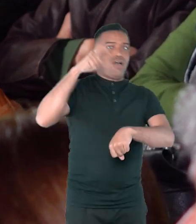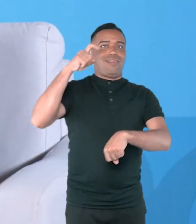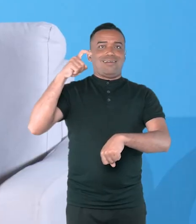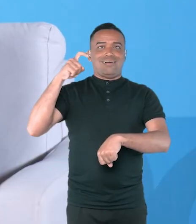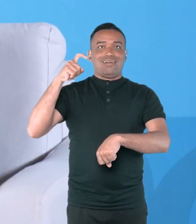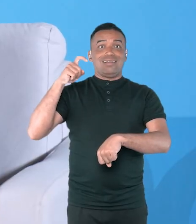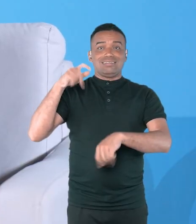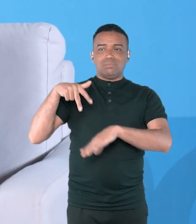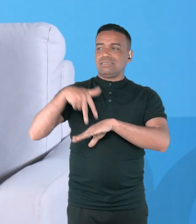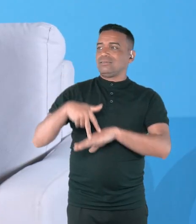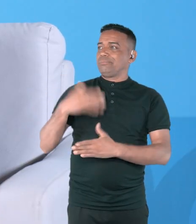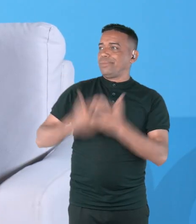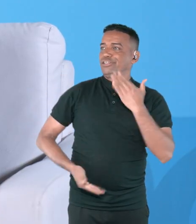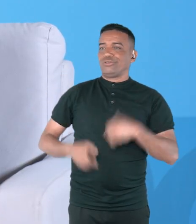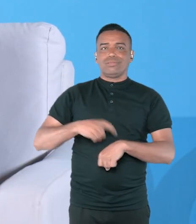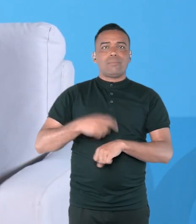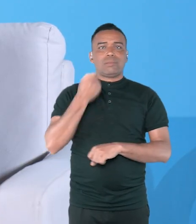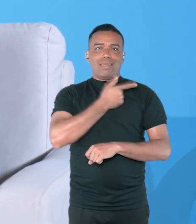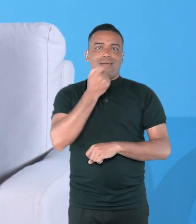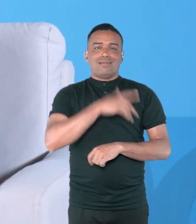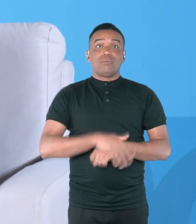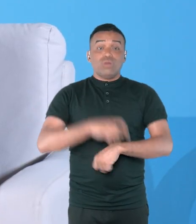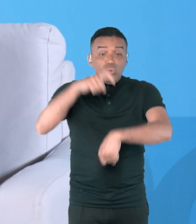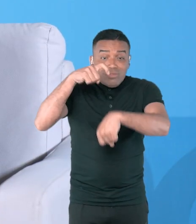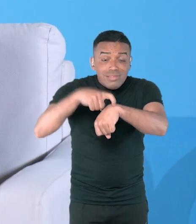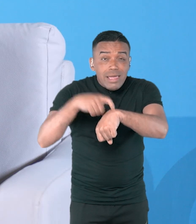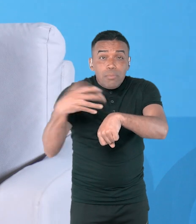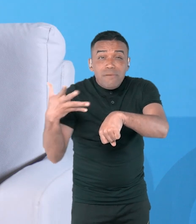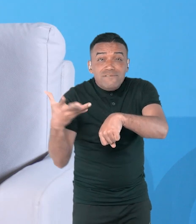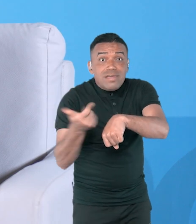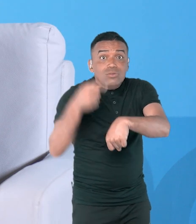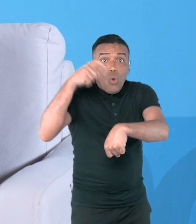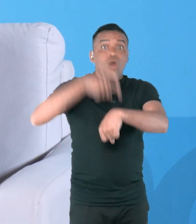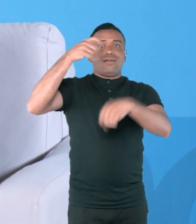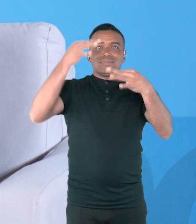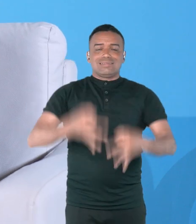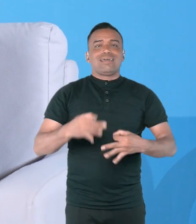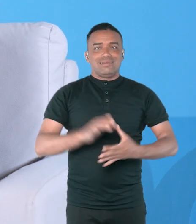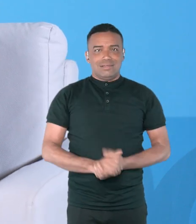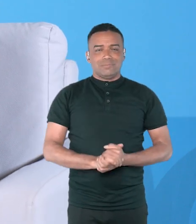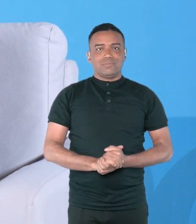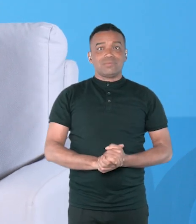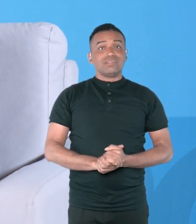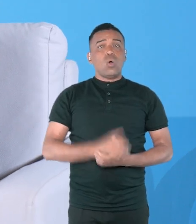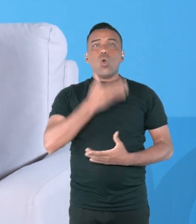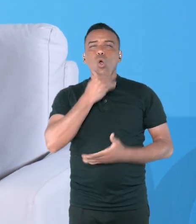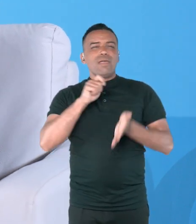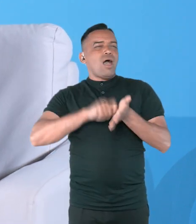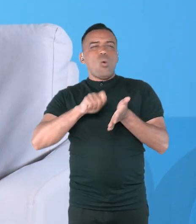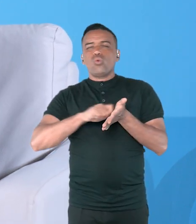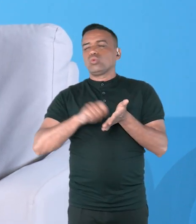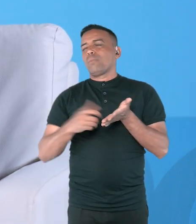hora, você sabe quando você está em cena, perdi a piada. Porque é um timing. Então, o Brecht, eu encontrei